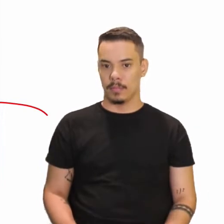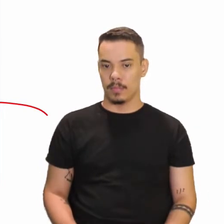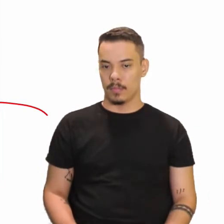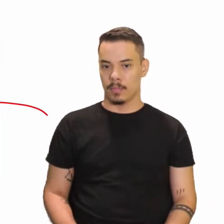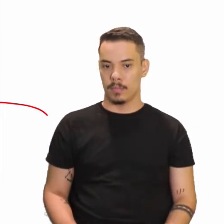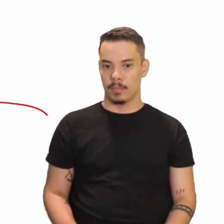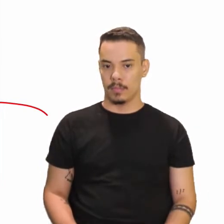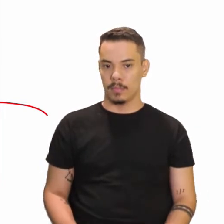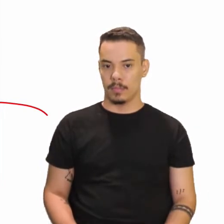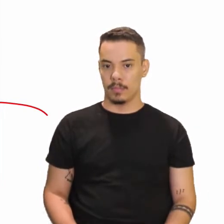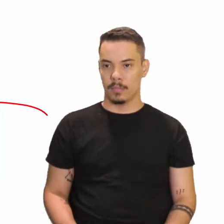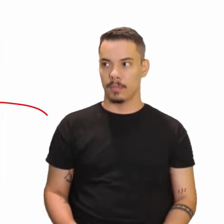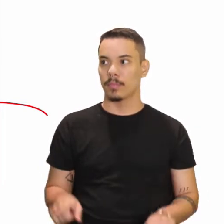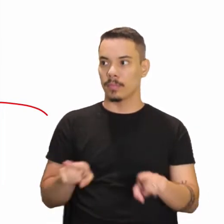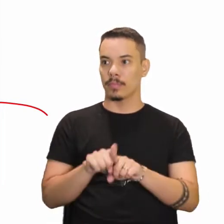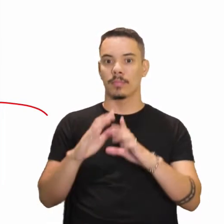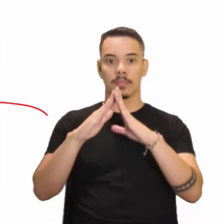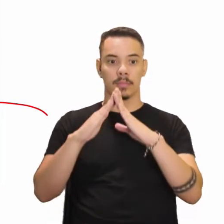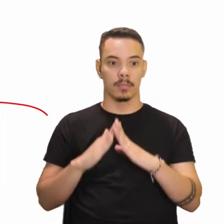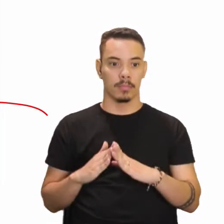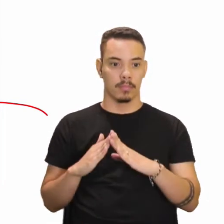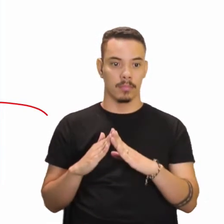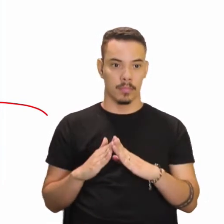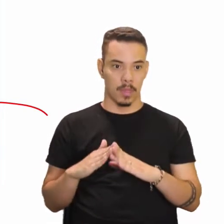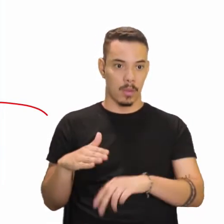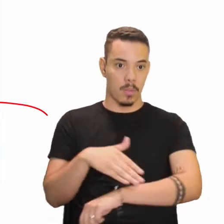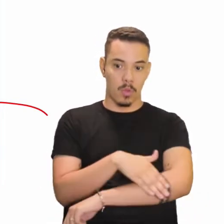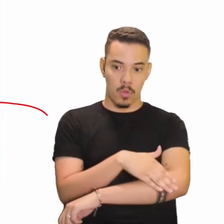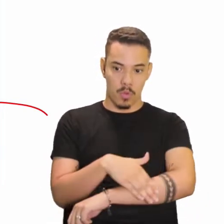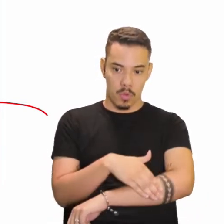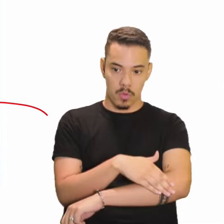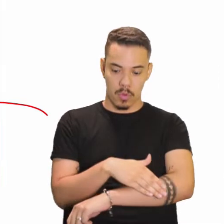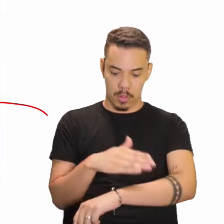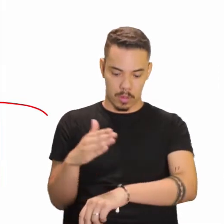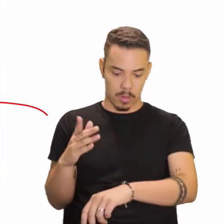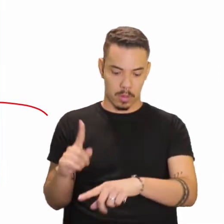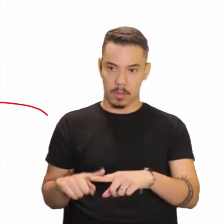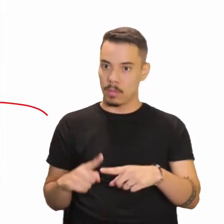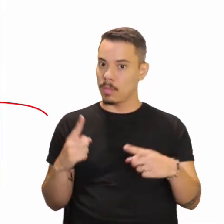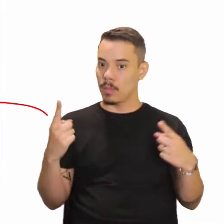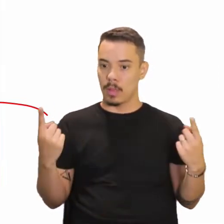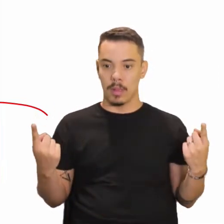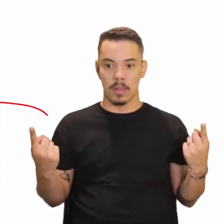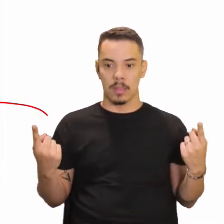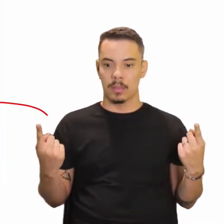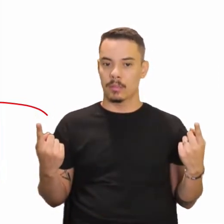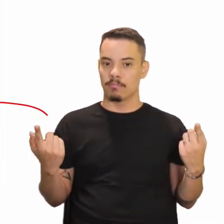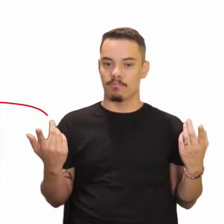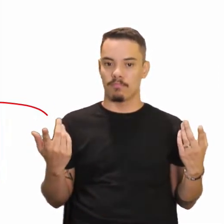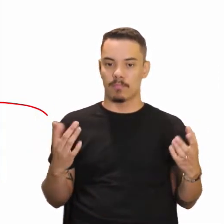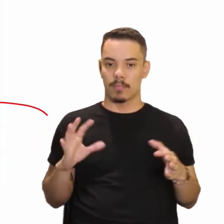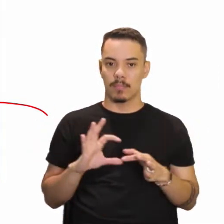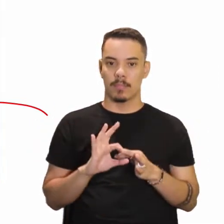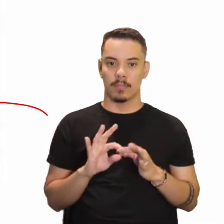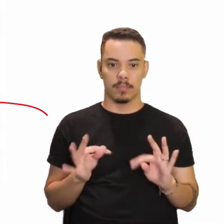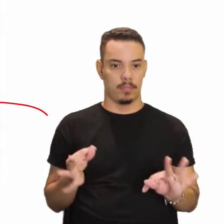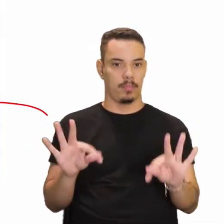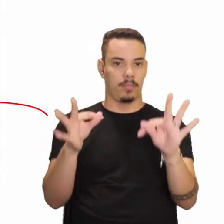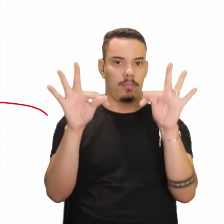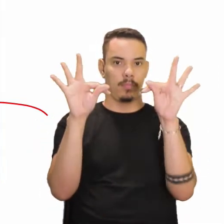né Apesar de morar na rua não mas ó ele tá ligado na